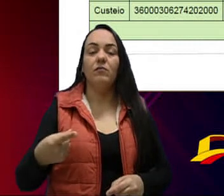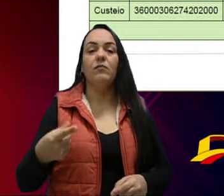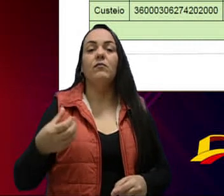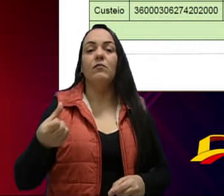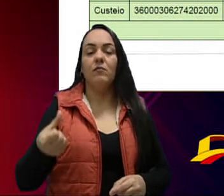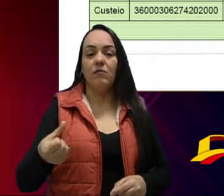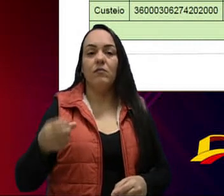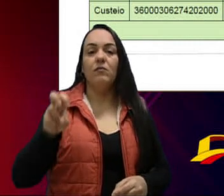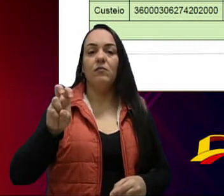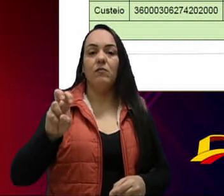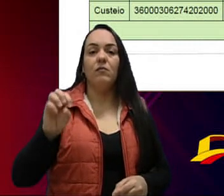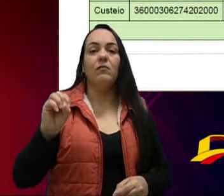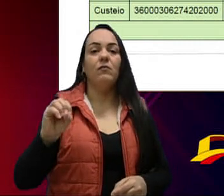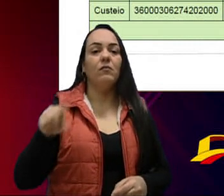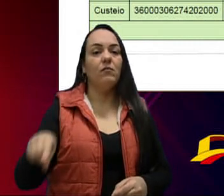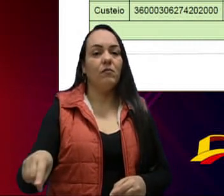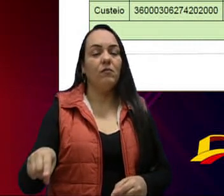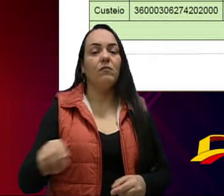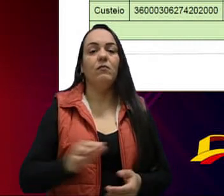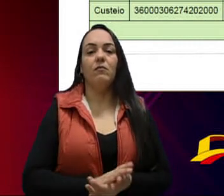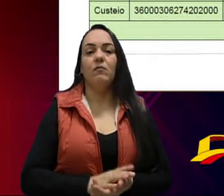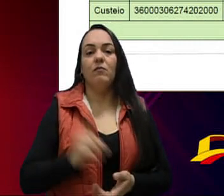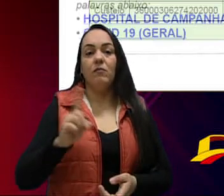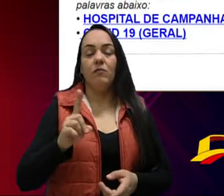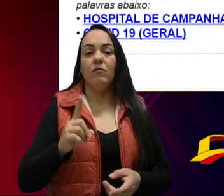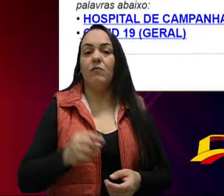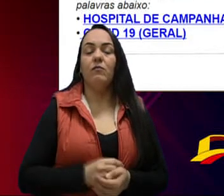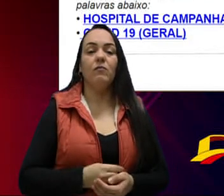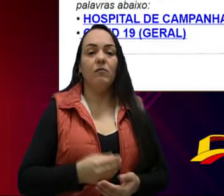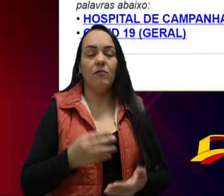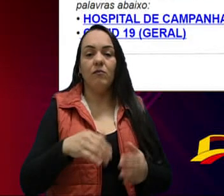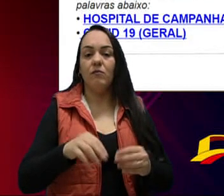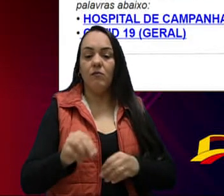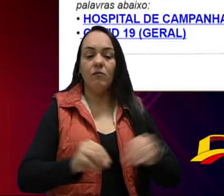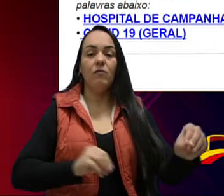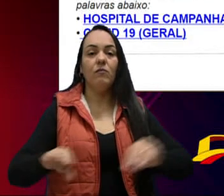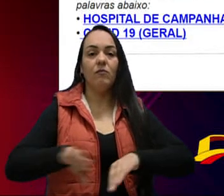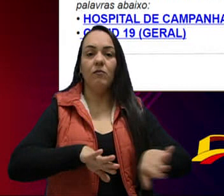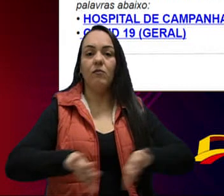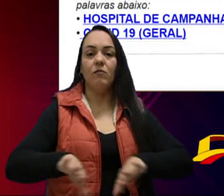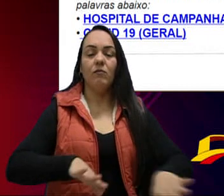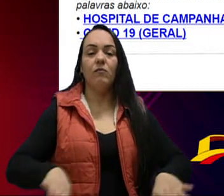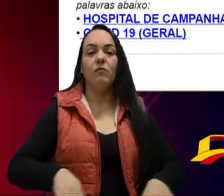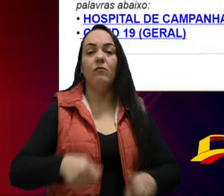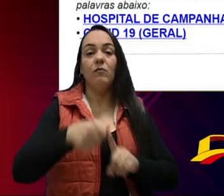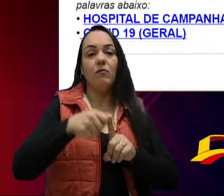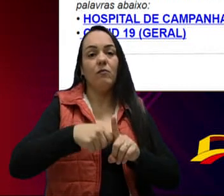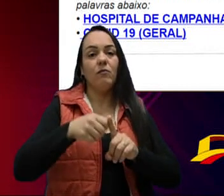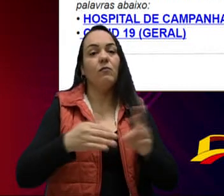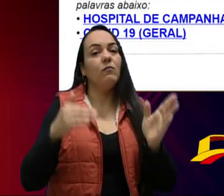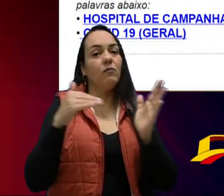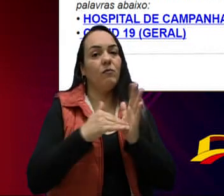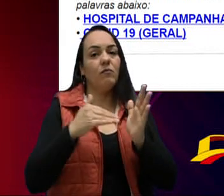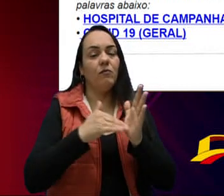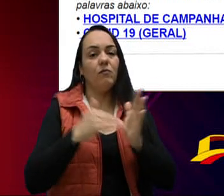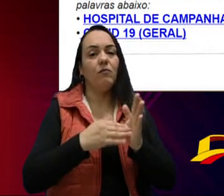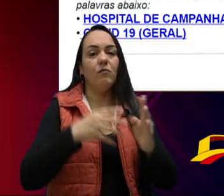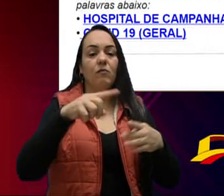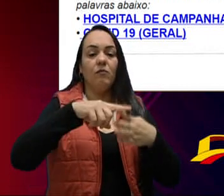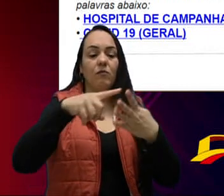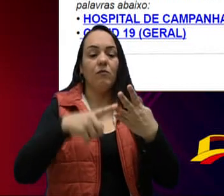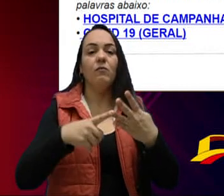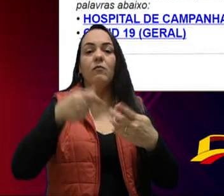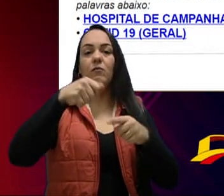ainda não maioria não foi executada e por conta que chegou bem no último mês do quadrimestre se